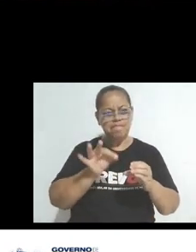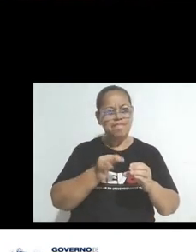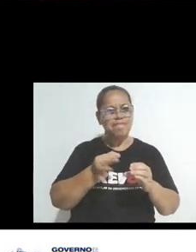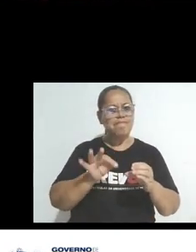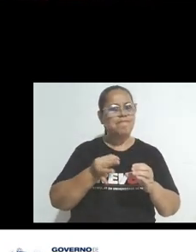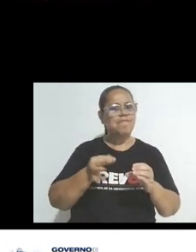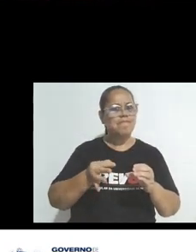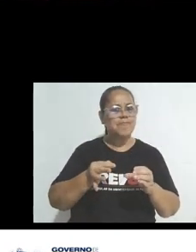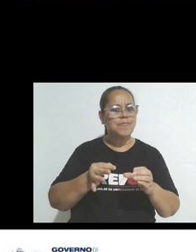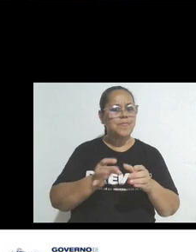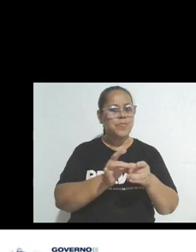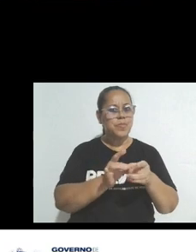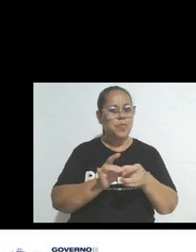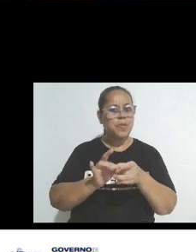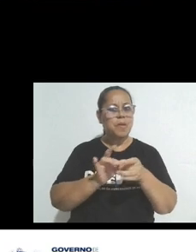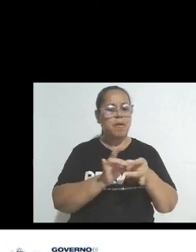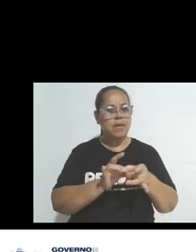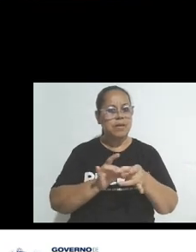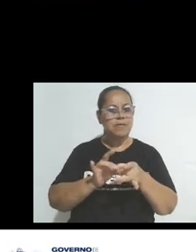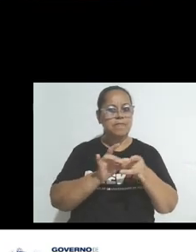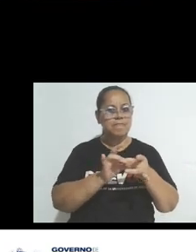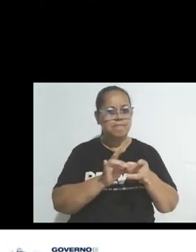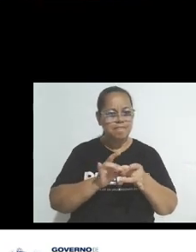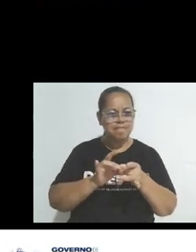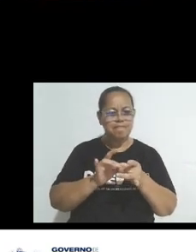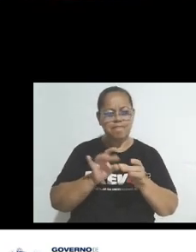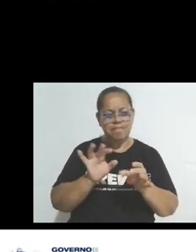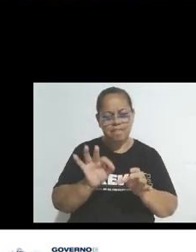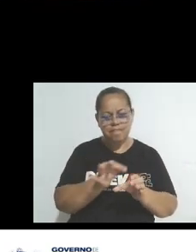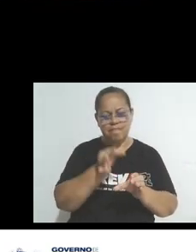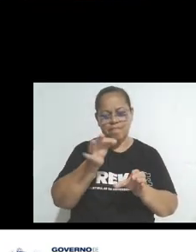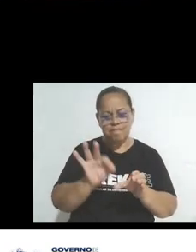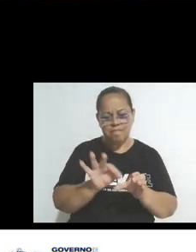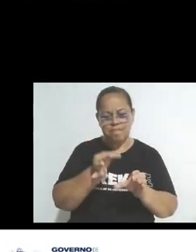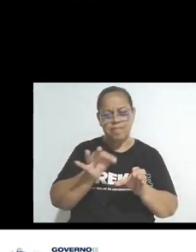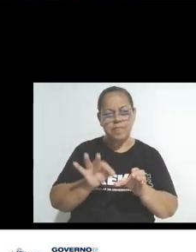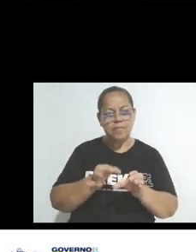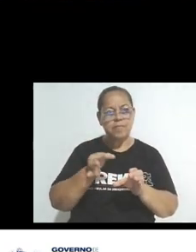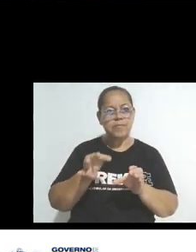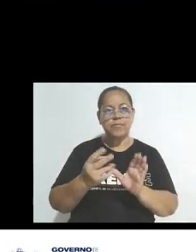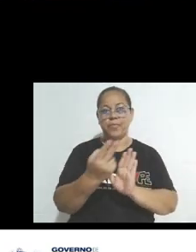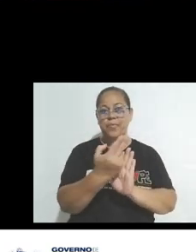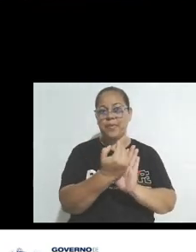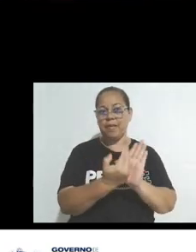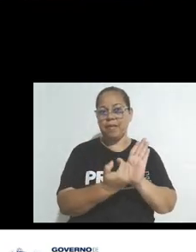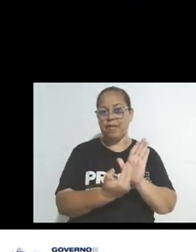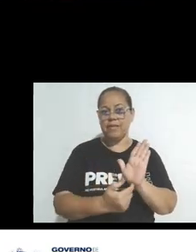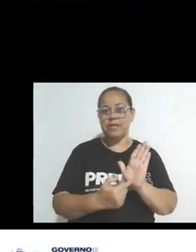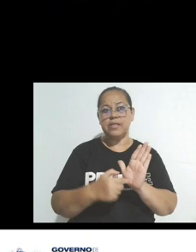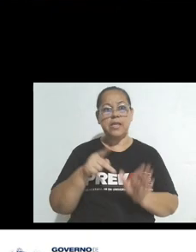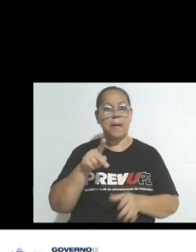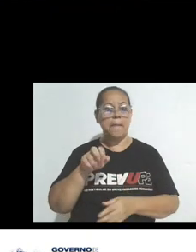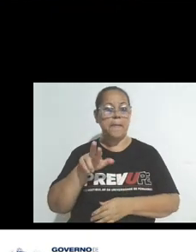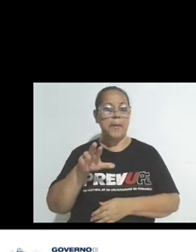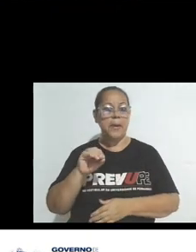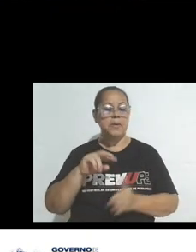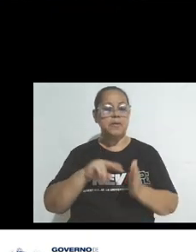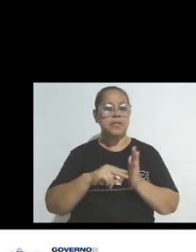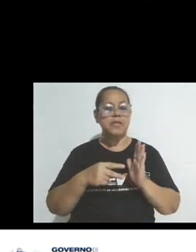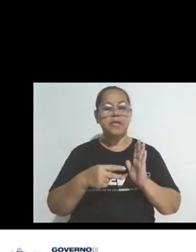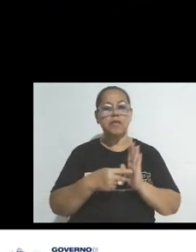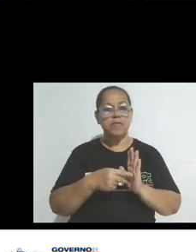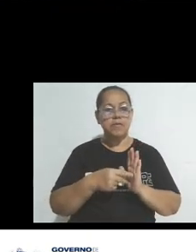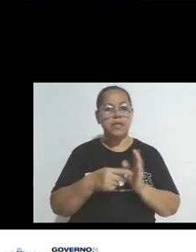como é que se diz entrelaçá-los tá então esse meme aqui esse pero tá dizendo que isso aqui